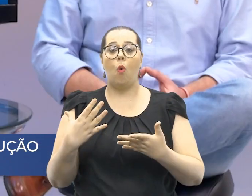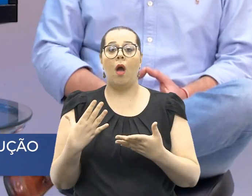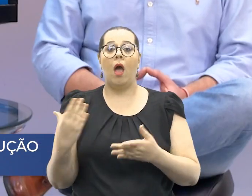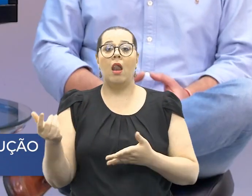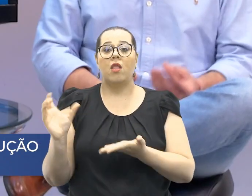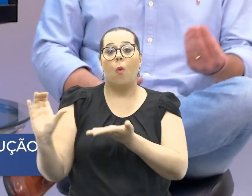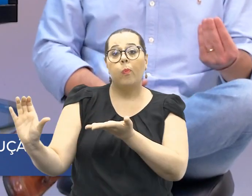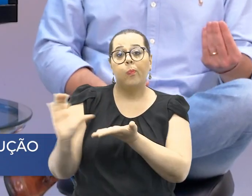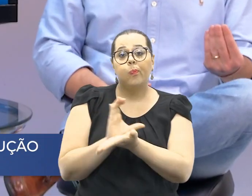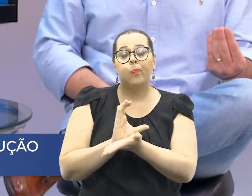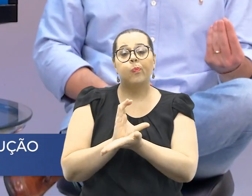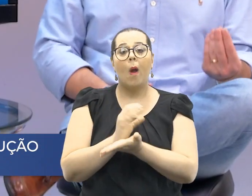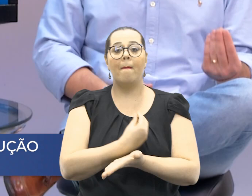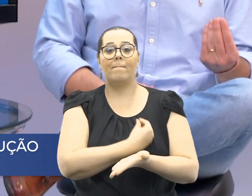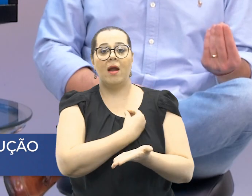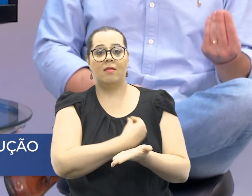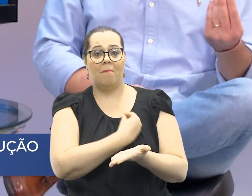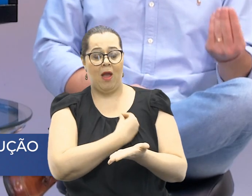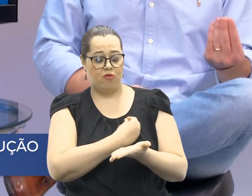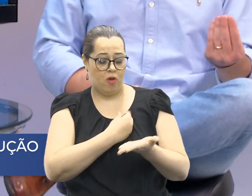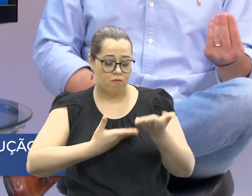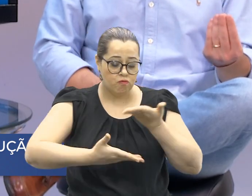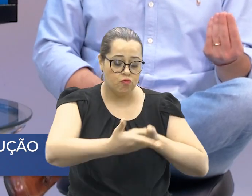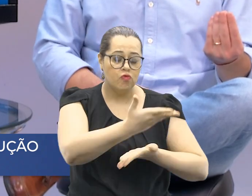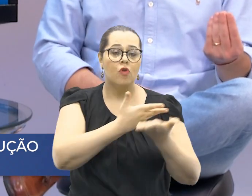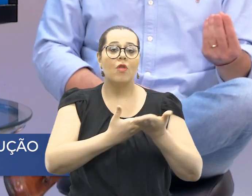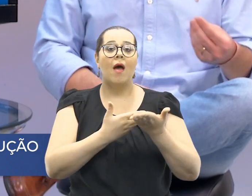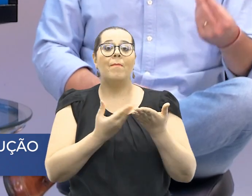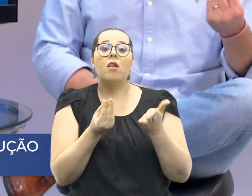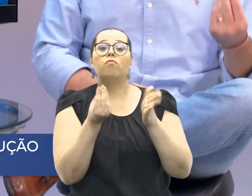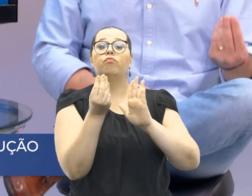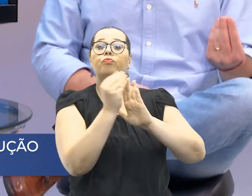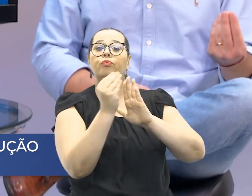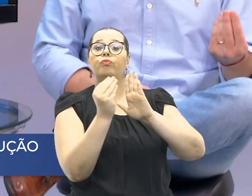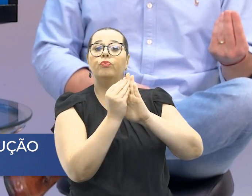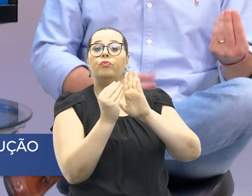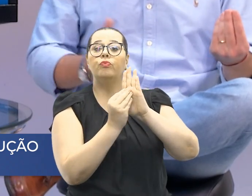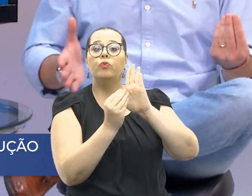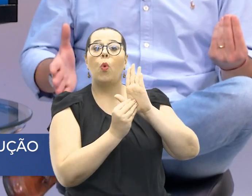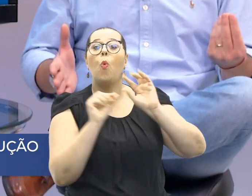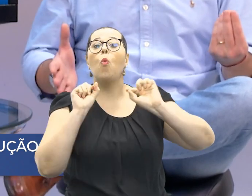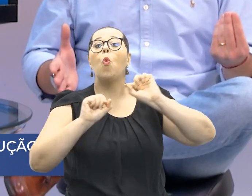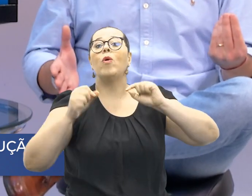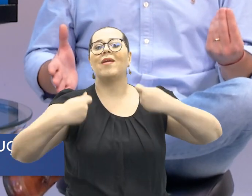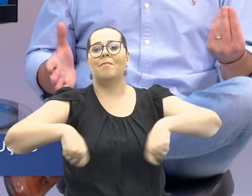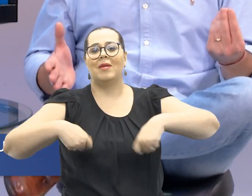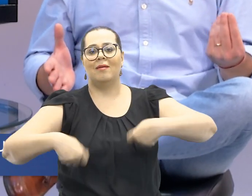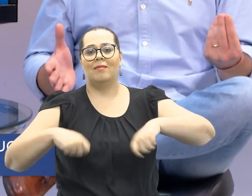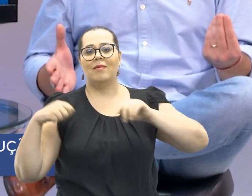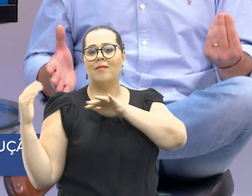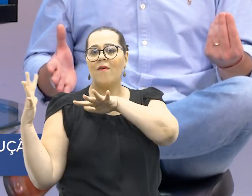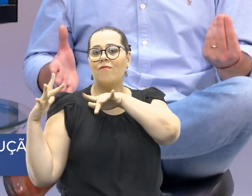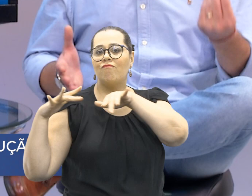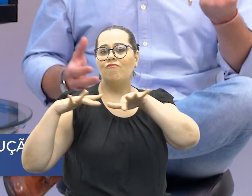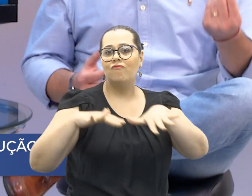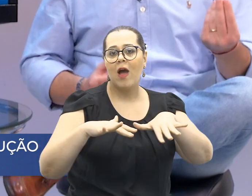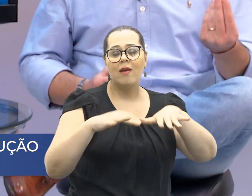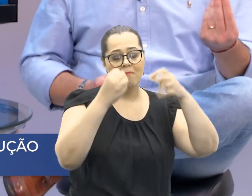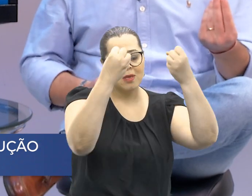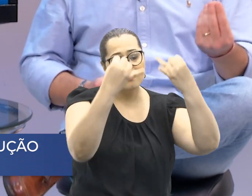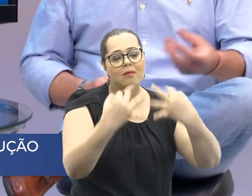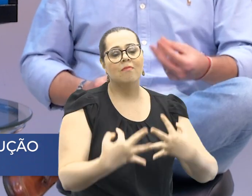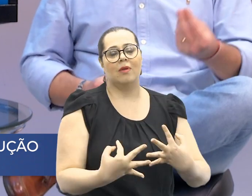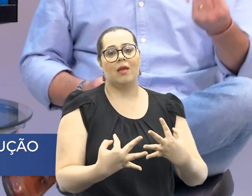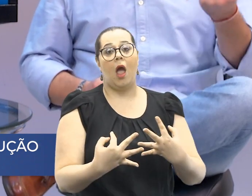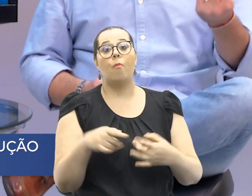coloca a pessoa para estar lá, para ela inserir uma vontade dela, um anseio dela dentro do orçamento. Isso é mais que justo, porque ela é o pagador